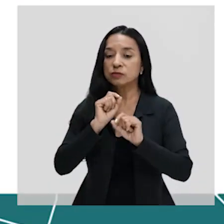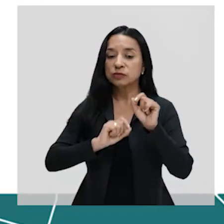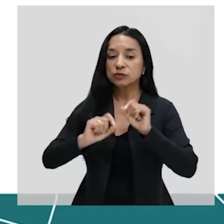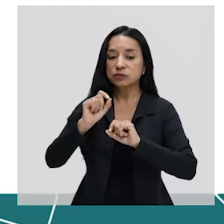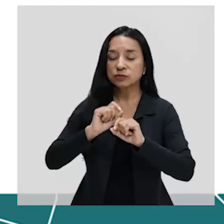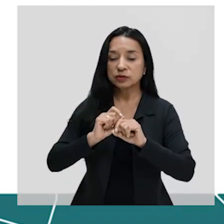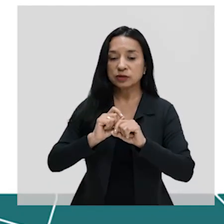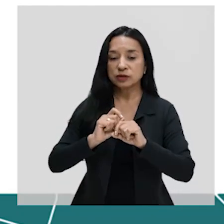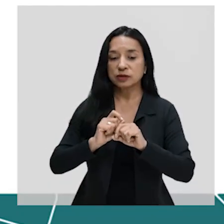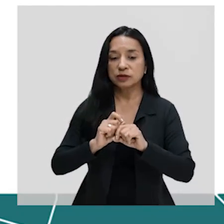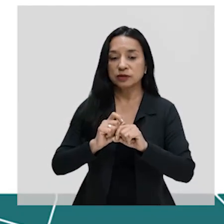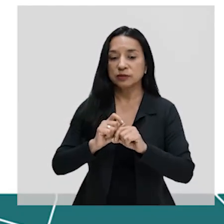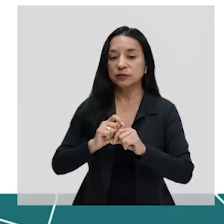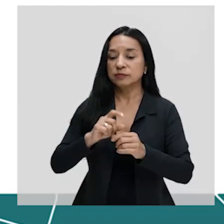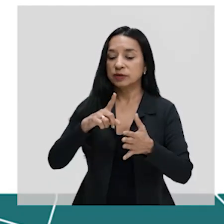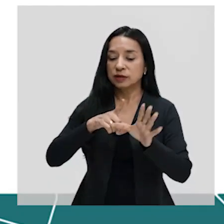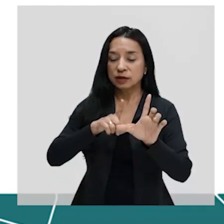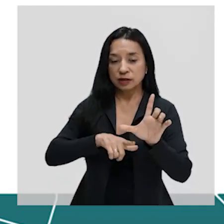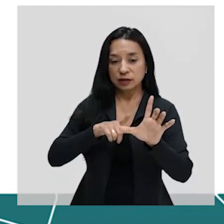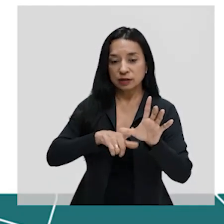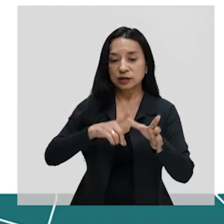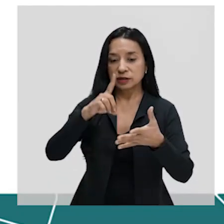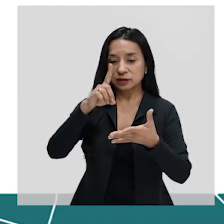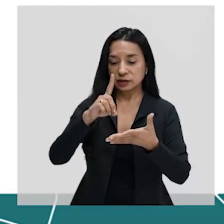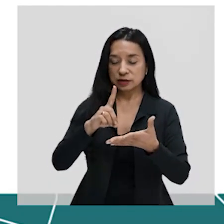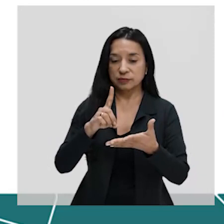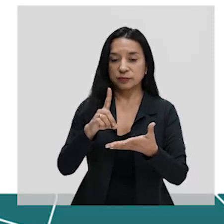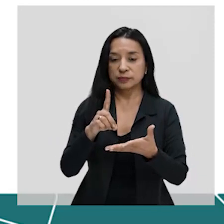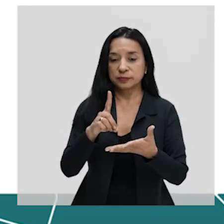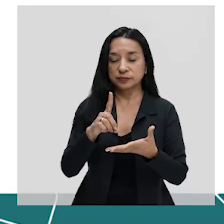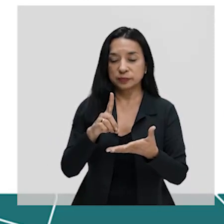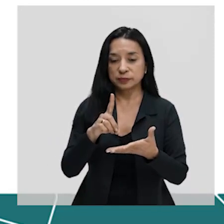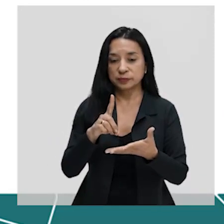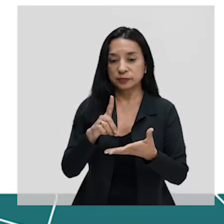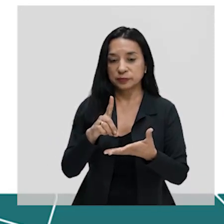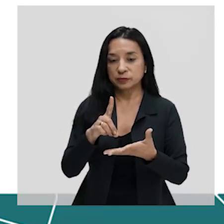o empresário reaver